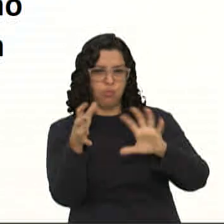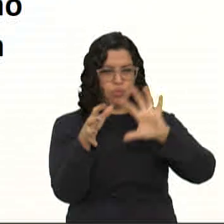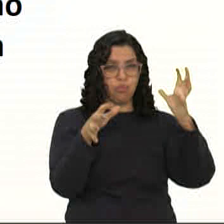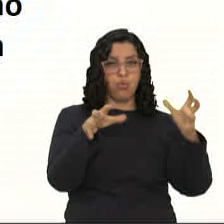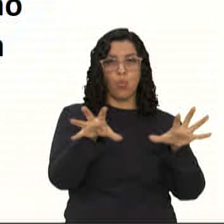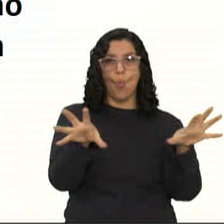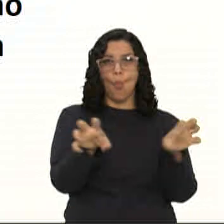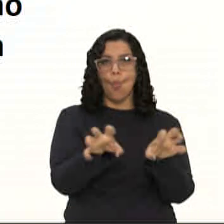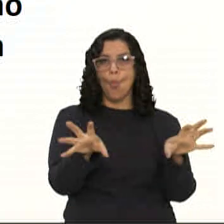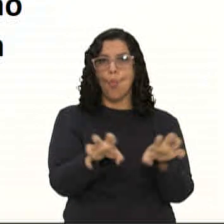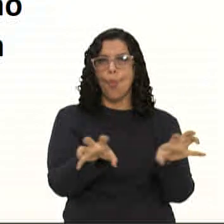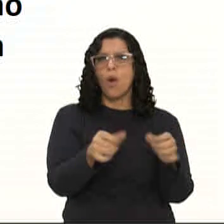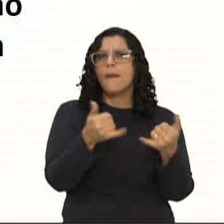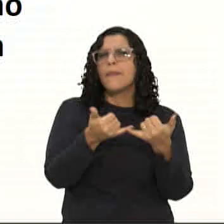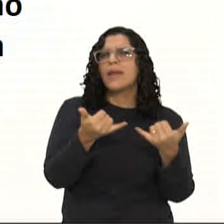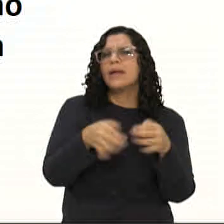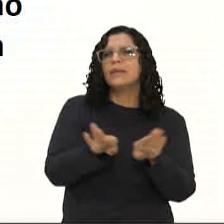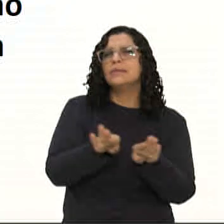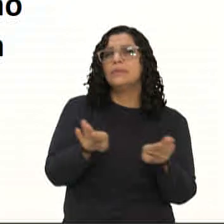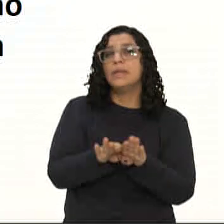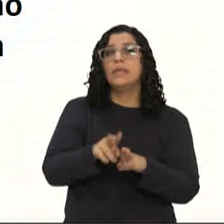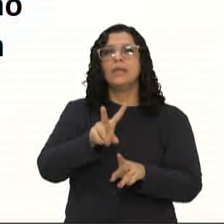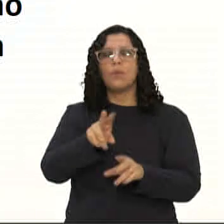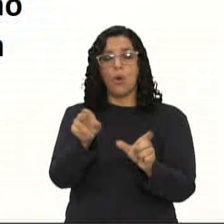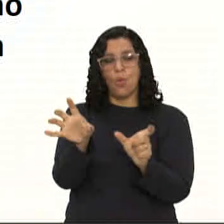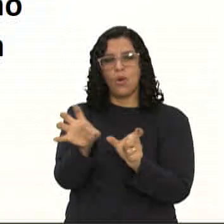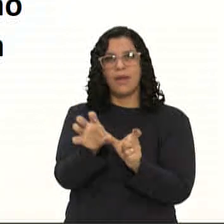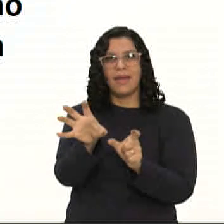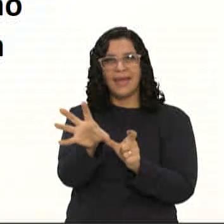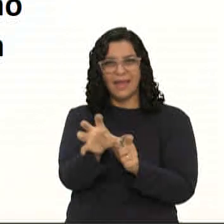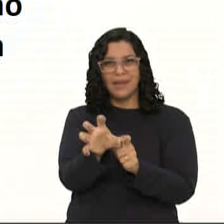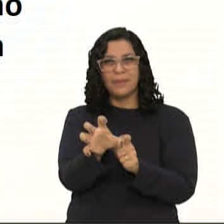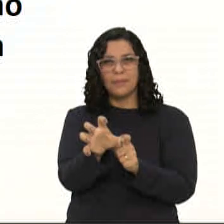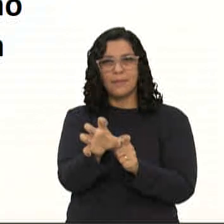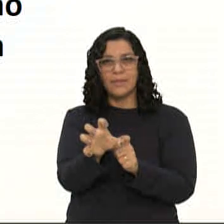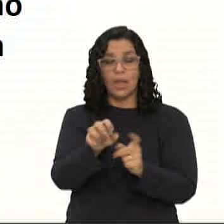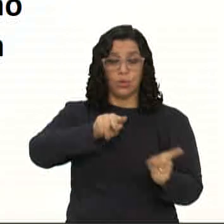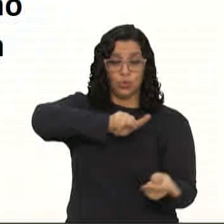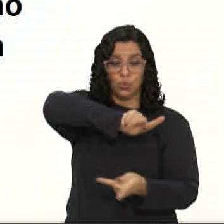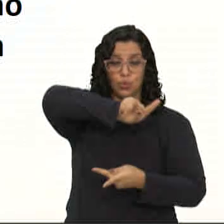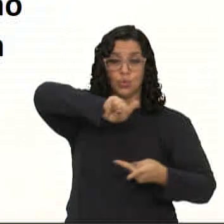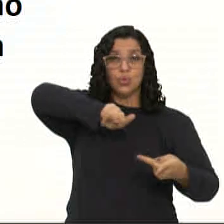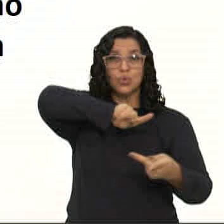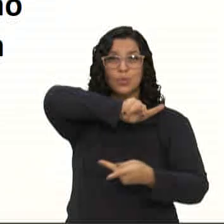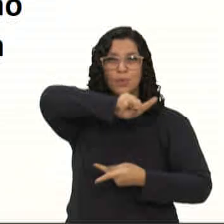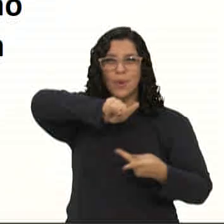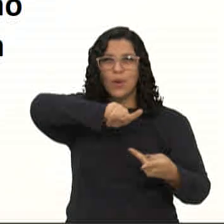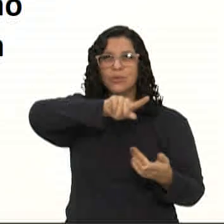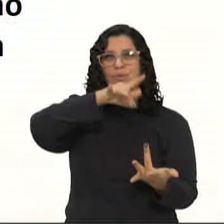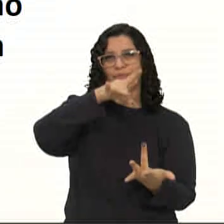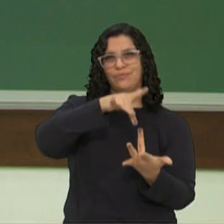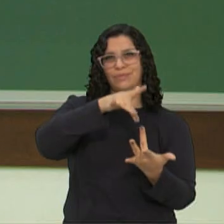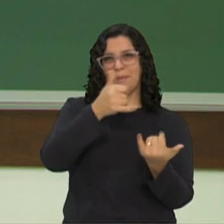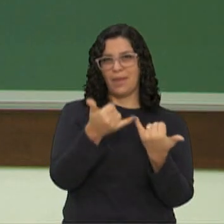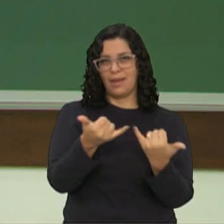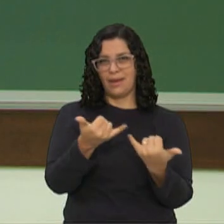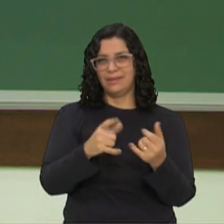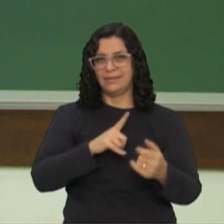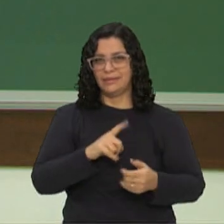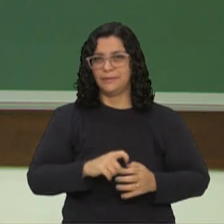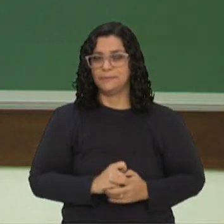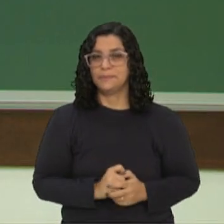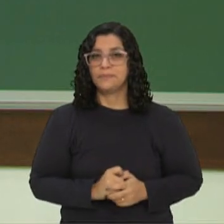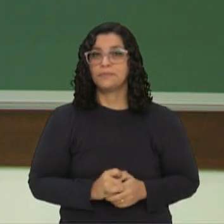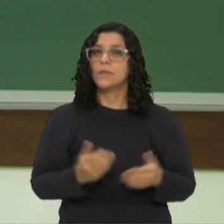forte, comportando-se como um imenso ímã. Seus polos estão próximos aos polos geográficos. Bem,